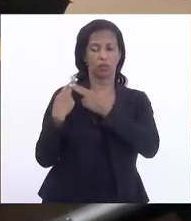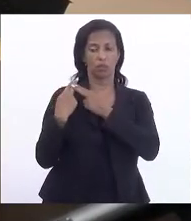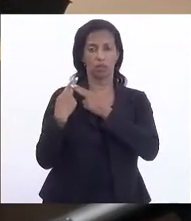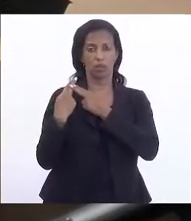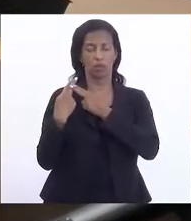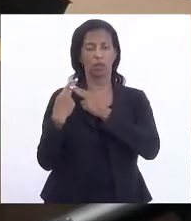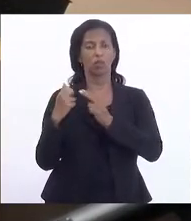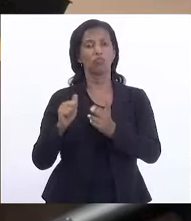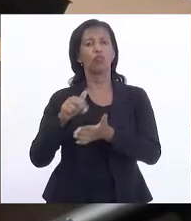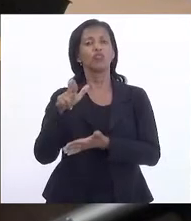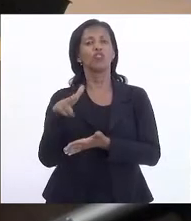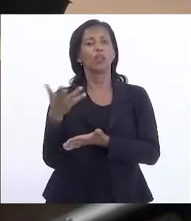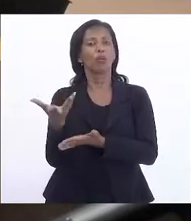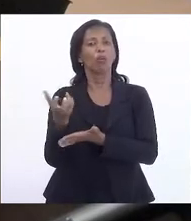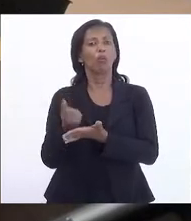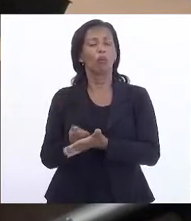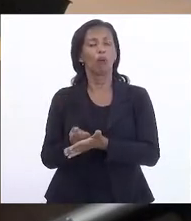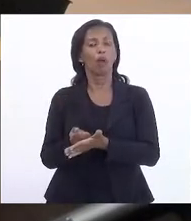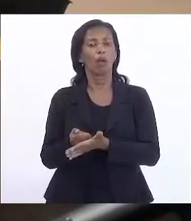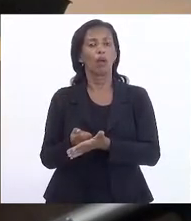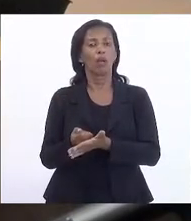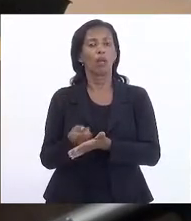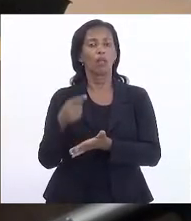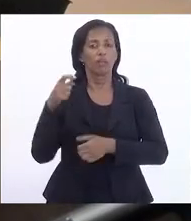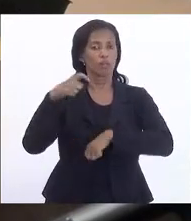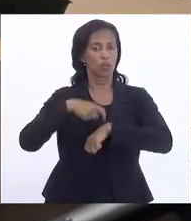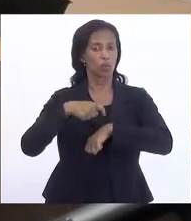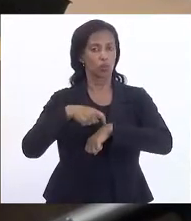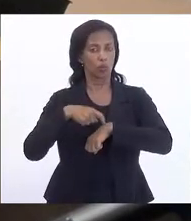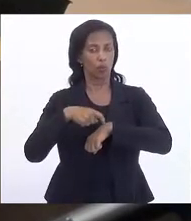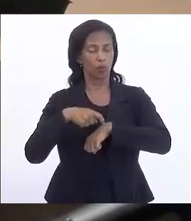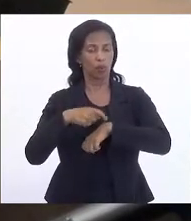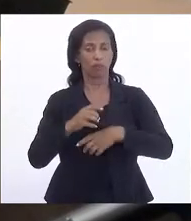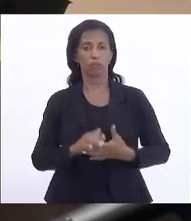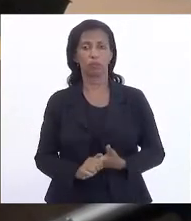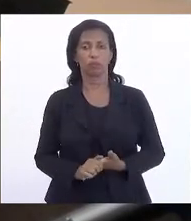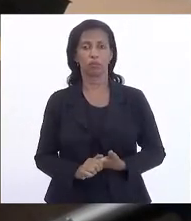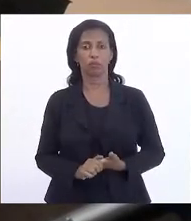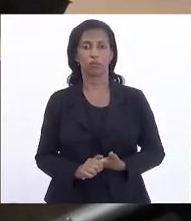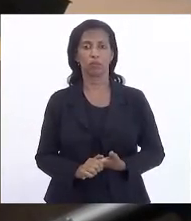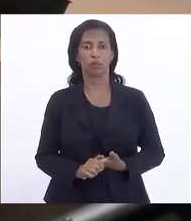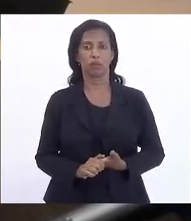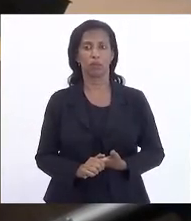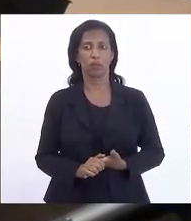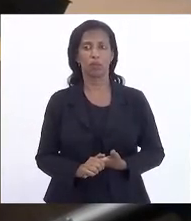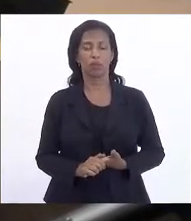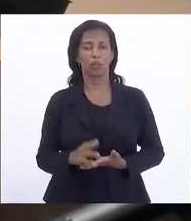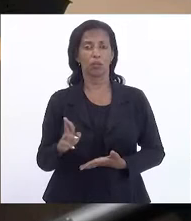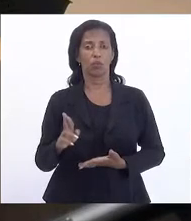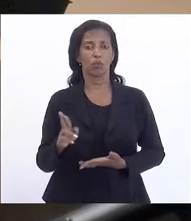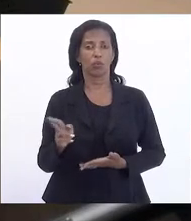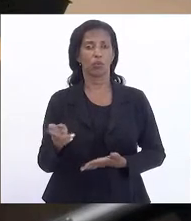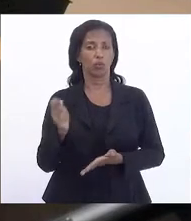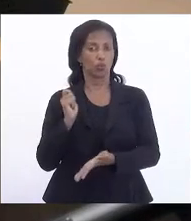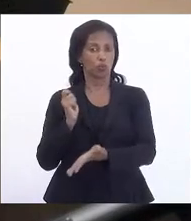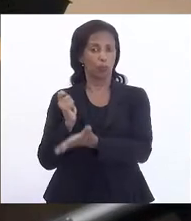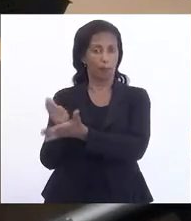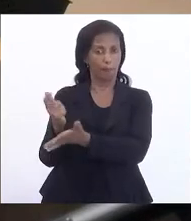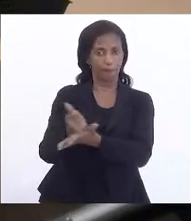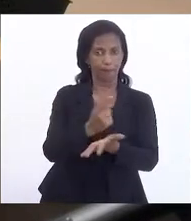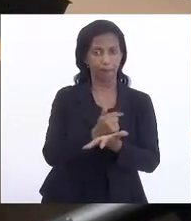adquirinte e deverá ser recolhido no momento da alienação e eventual saída dos respectivos bens,